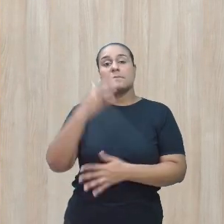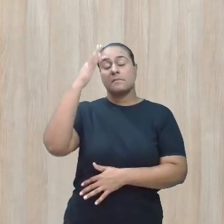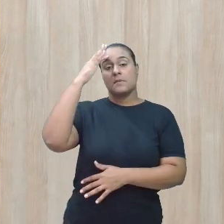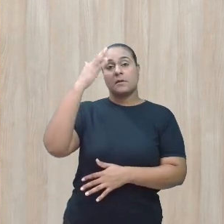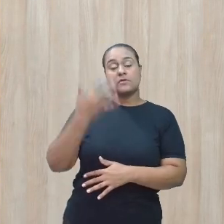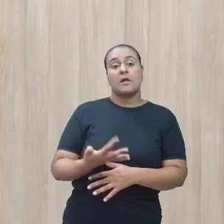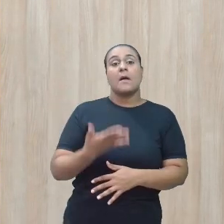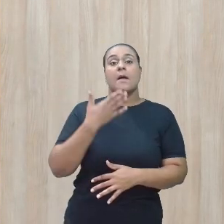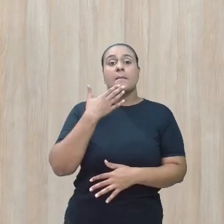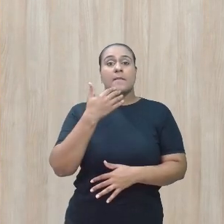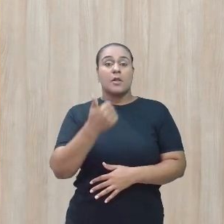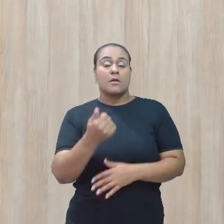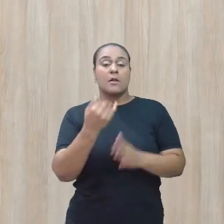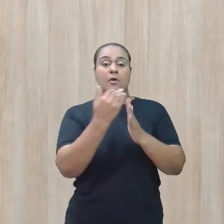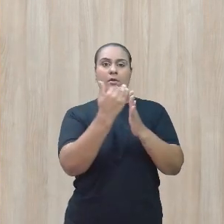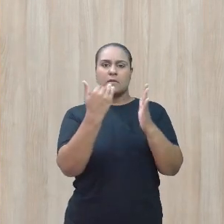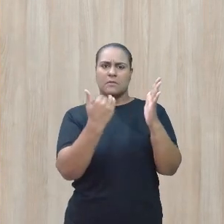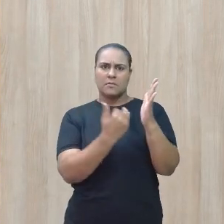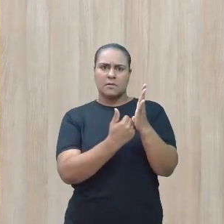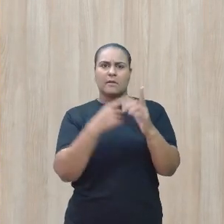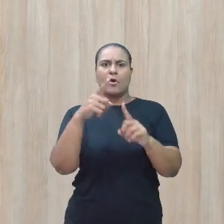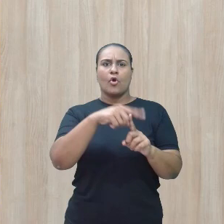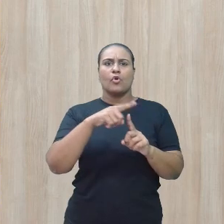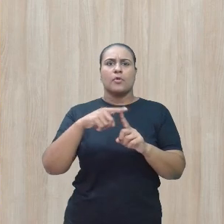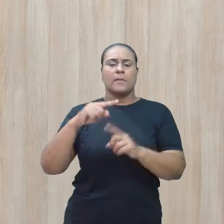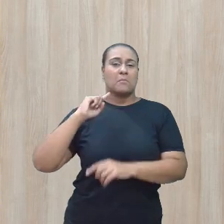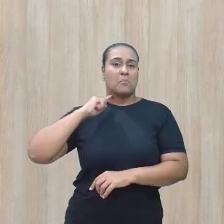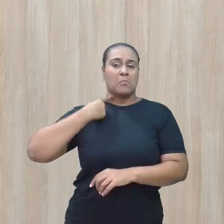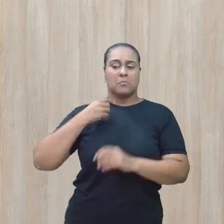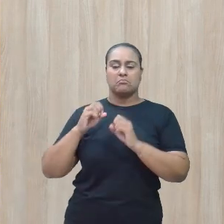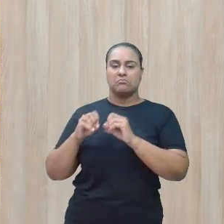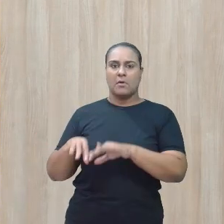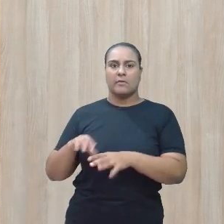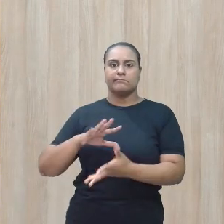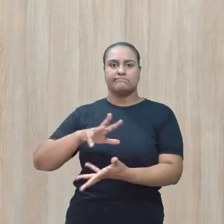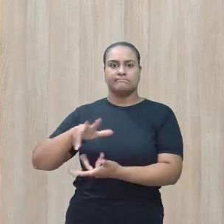ou para diminuir esse tipo de poluição, né?